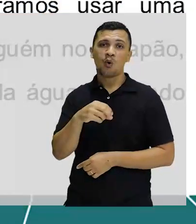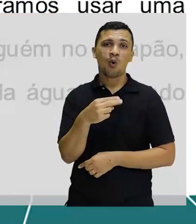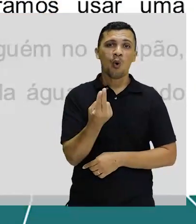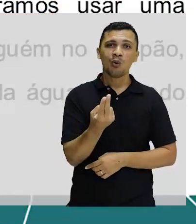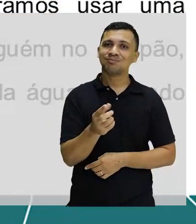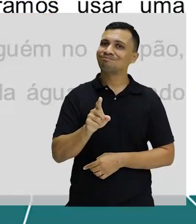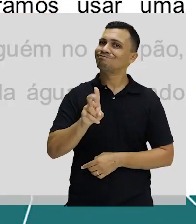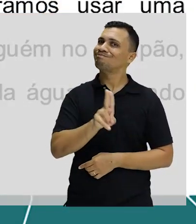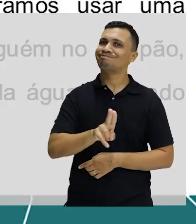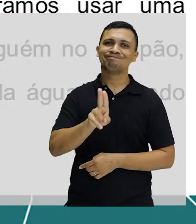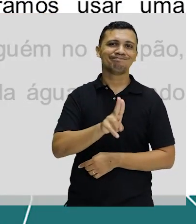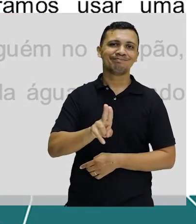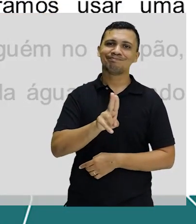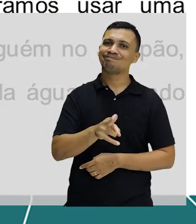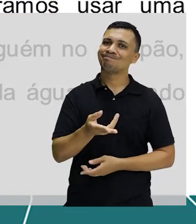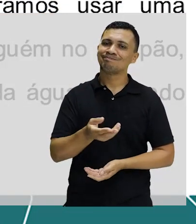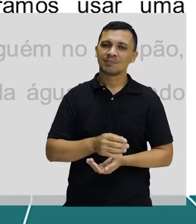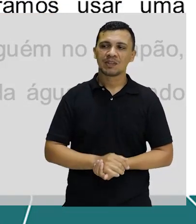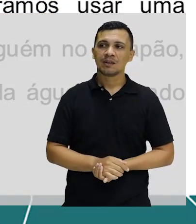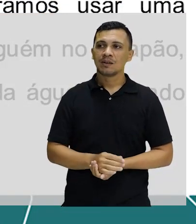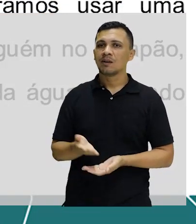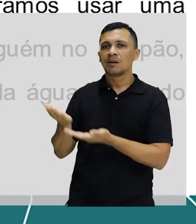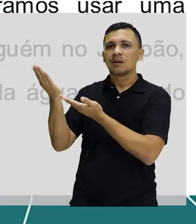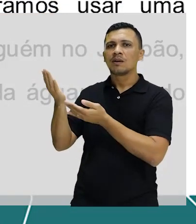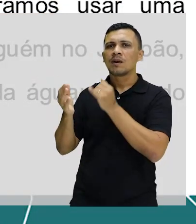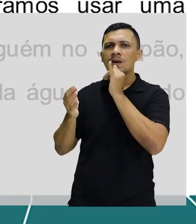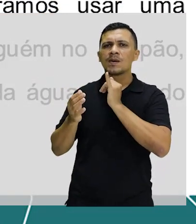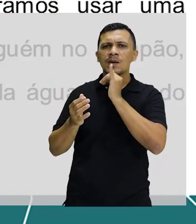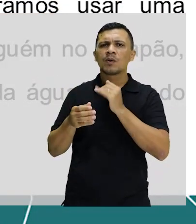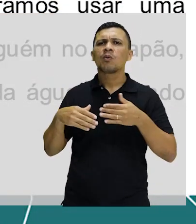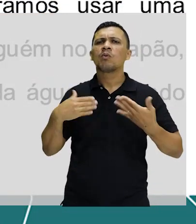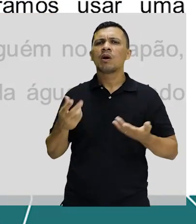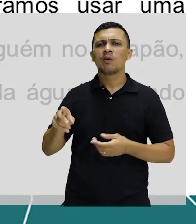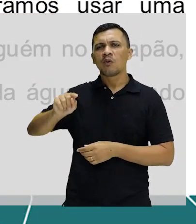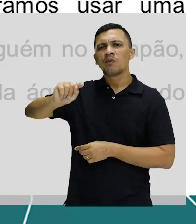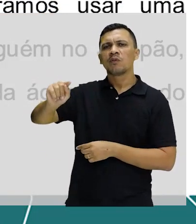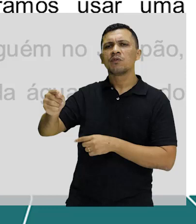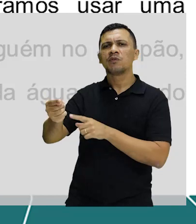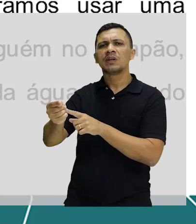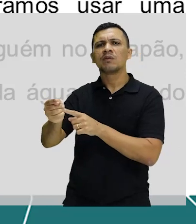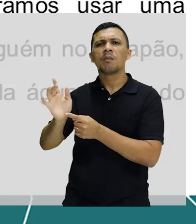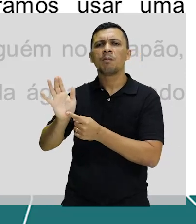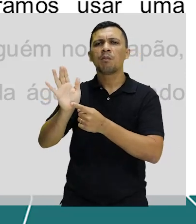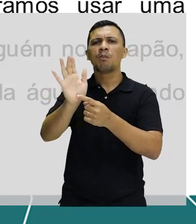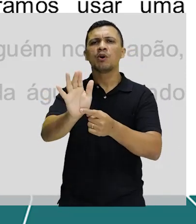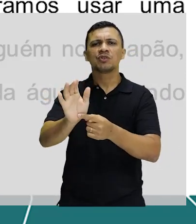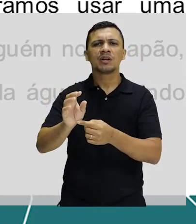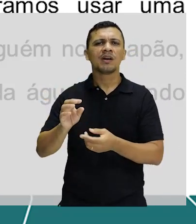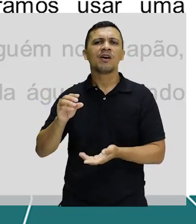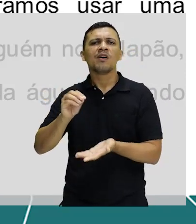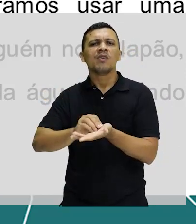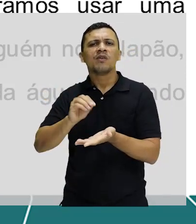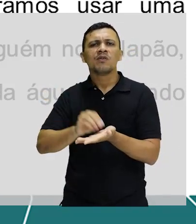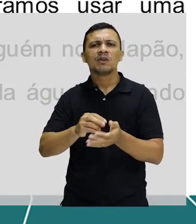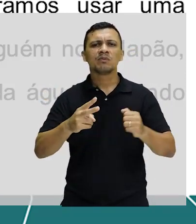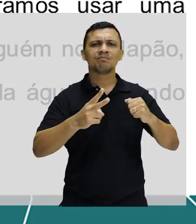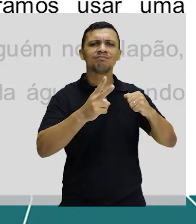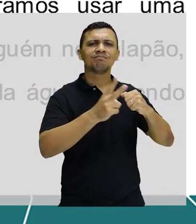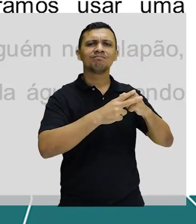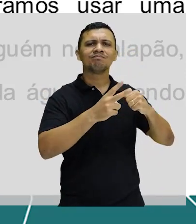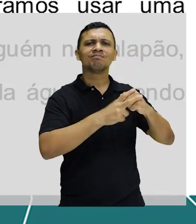qual dessas frases a vírgula foi empregada para marcar a omissão do verbo? A gente pode também usar a vírgula